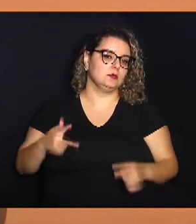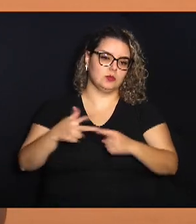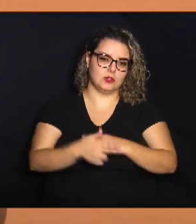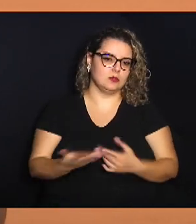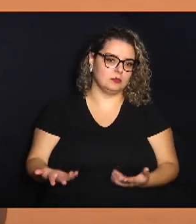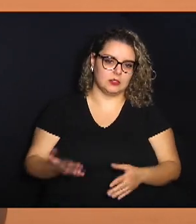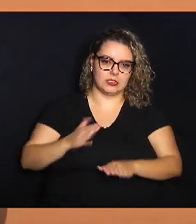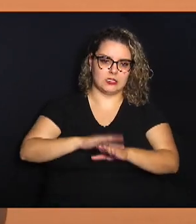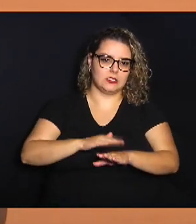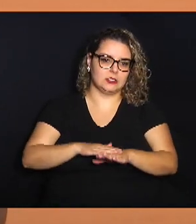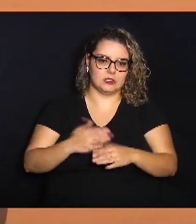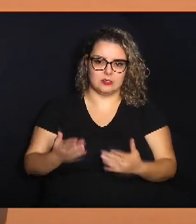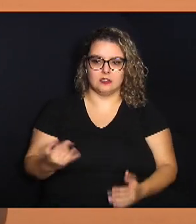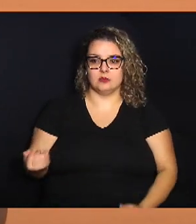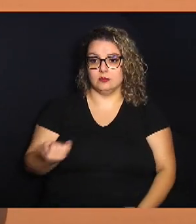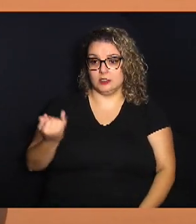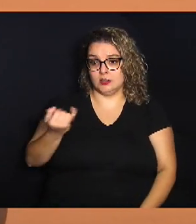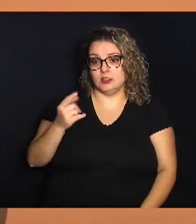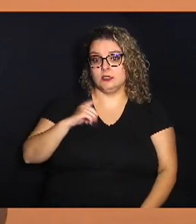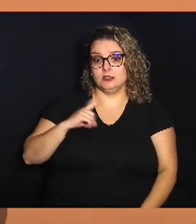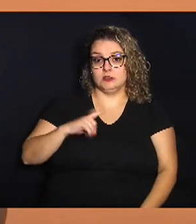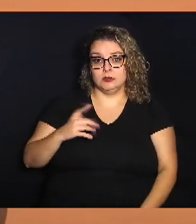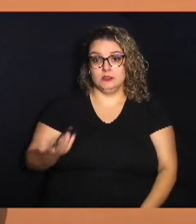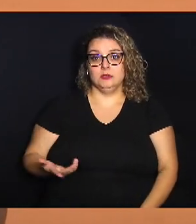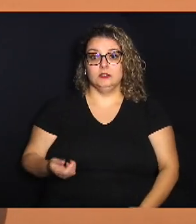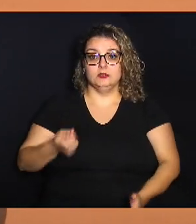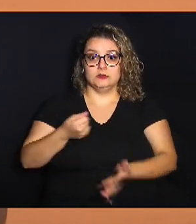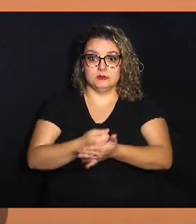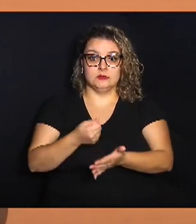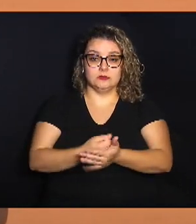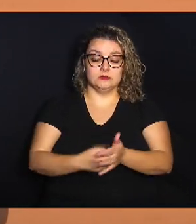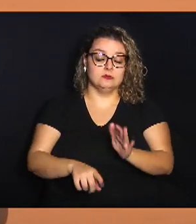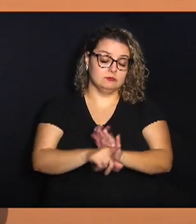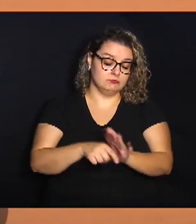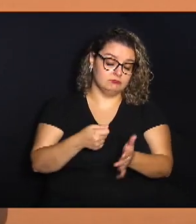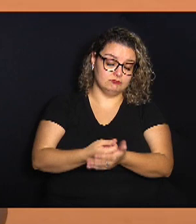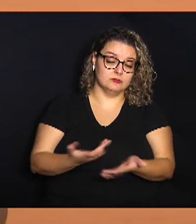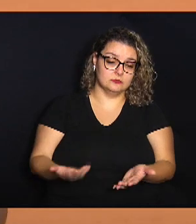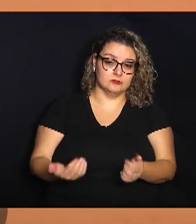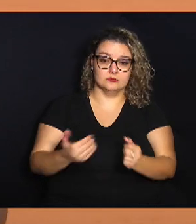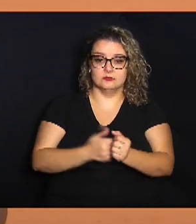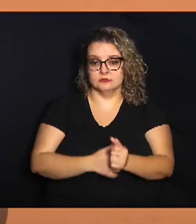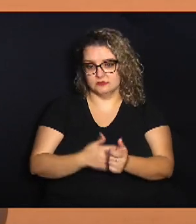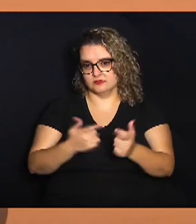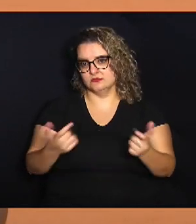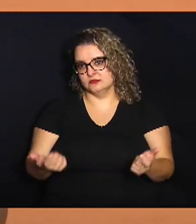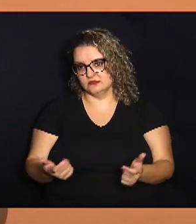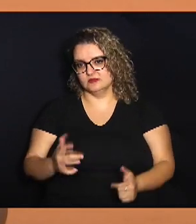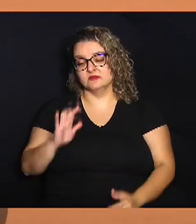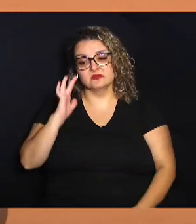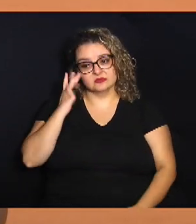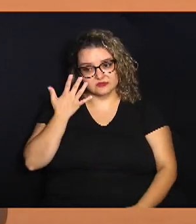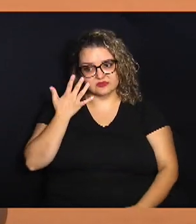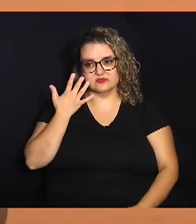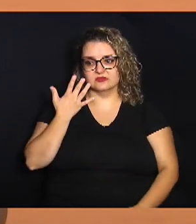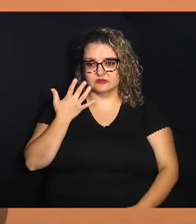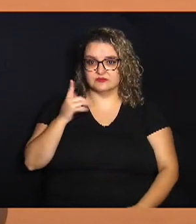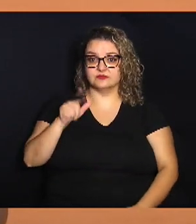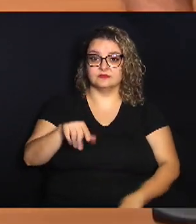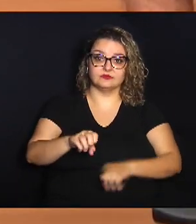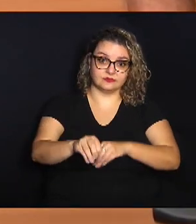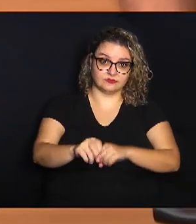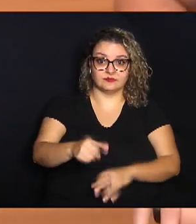É importante que tenha uma fiscalização mais rigorosa, mas o grande segredo realmente eu acho que parte da educação e